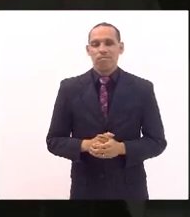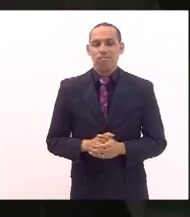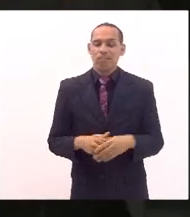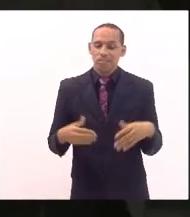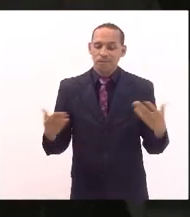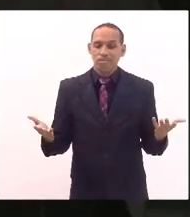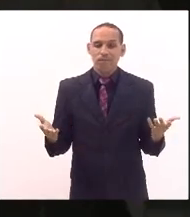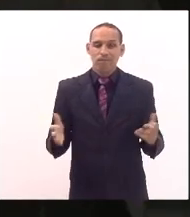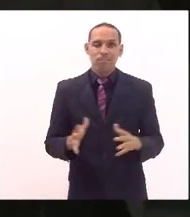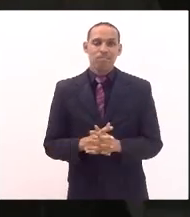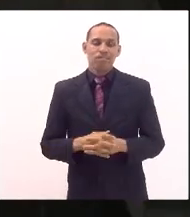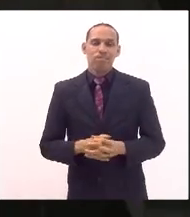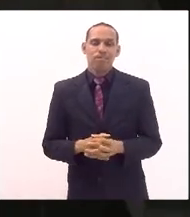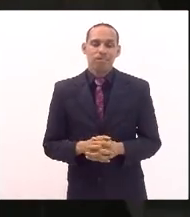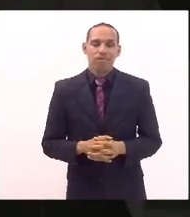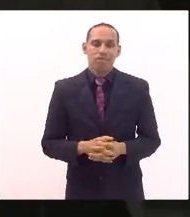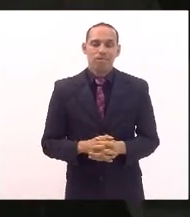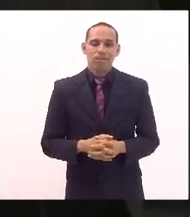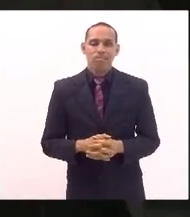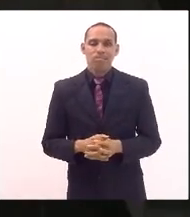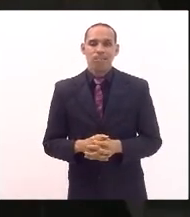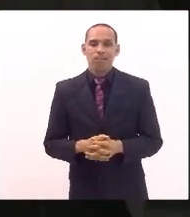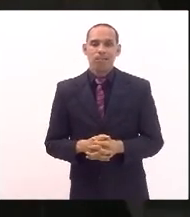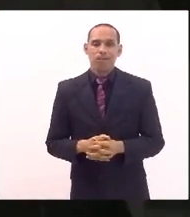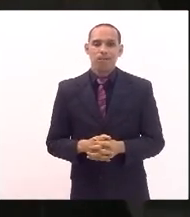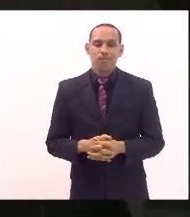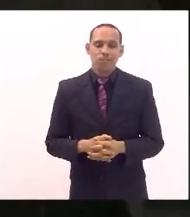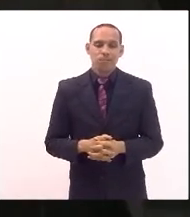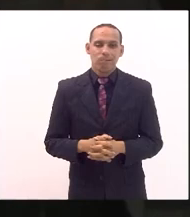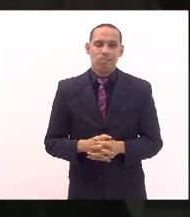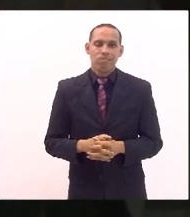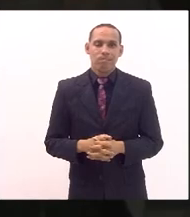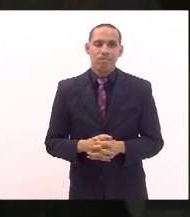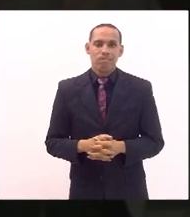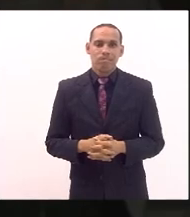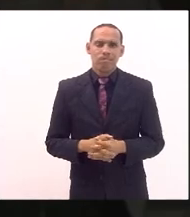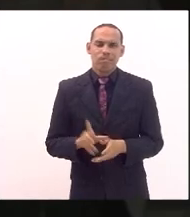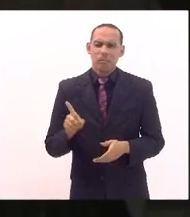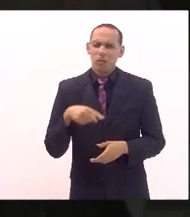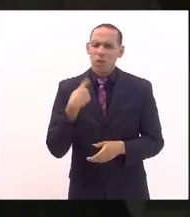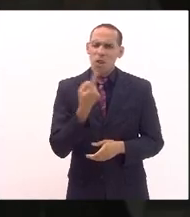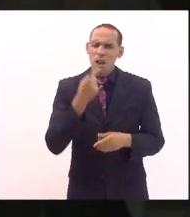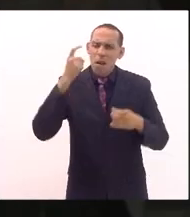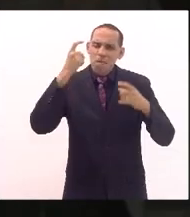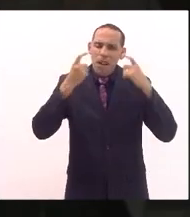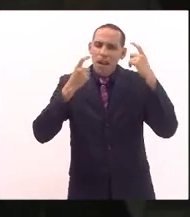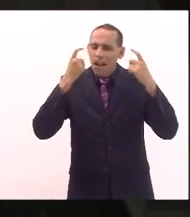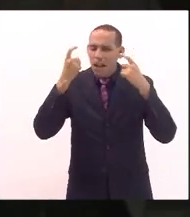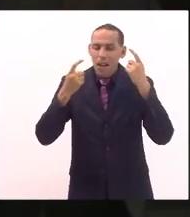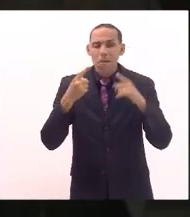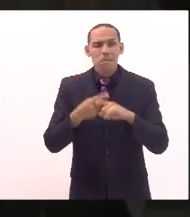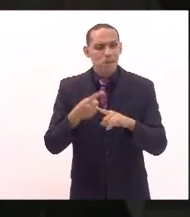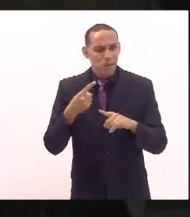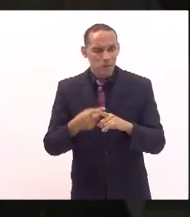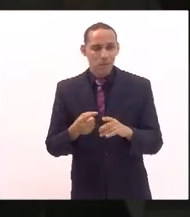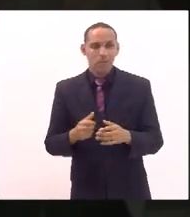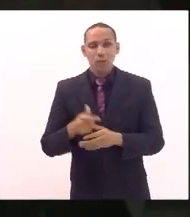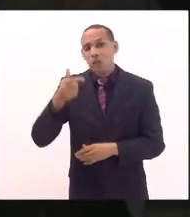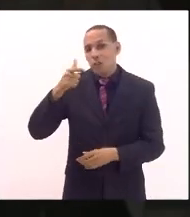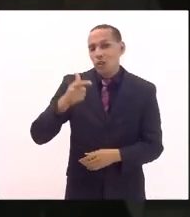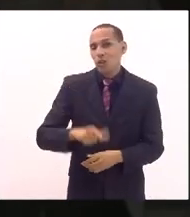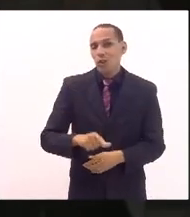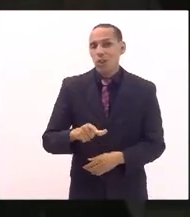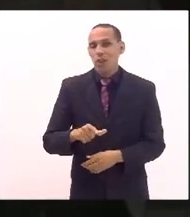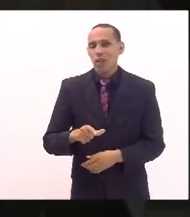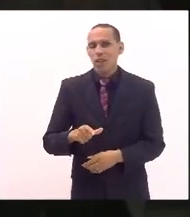o pudim nós é nós ficamos preocupados porque mais uma vez